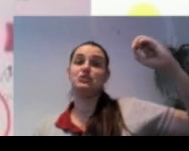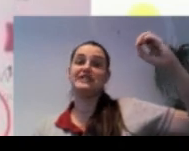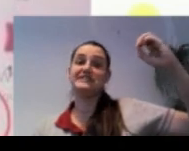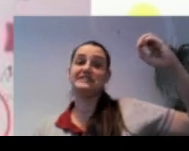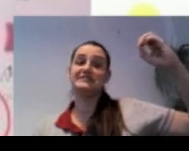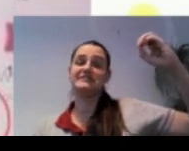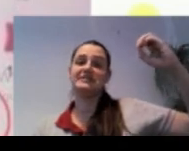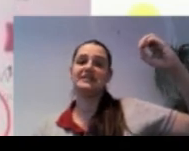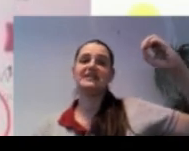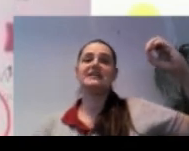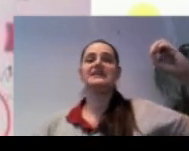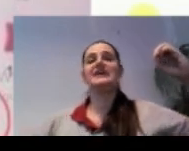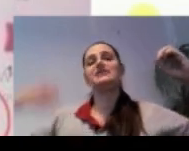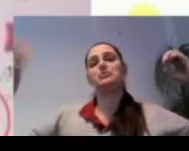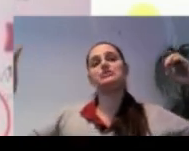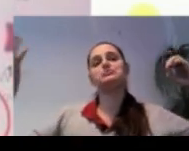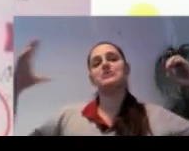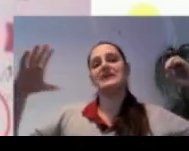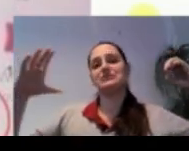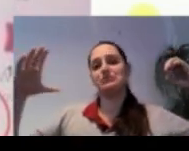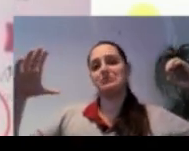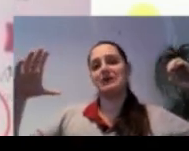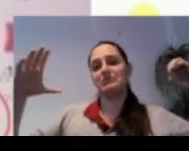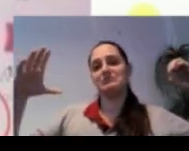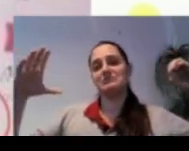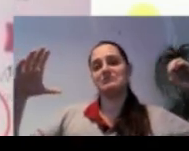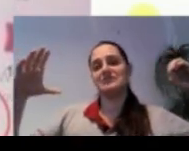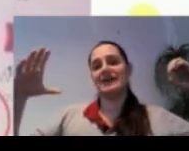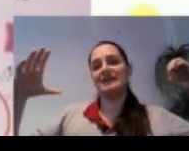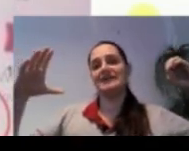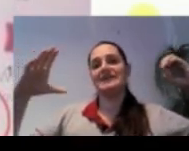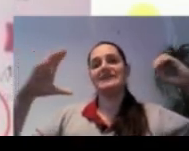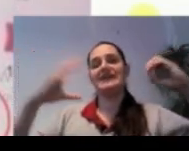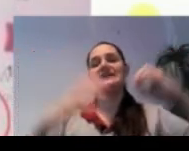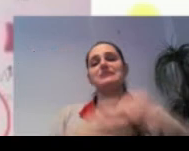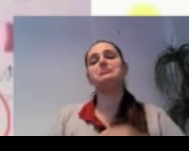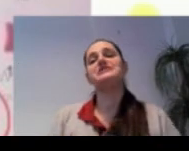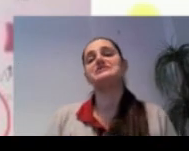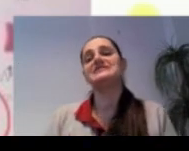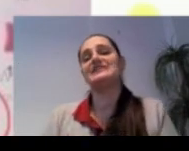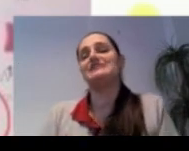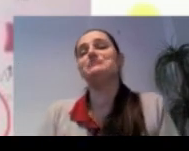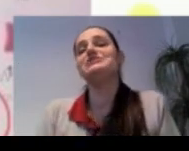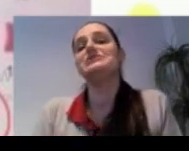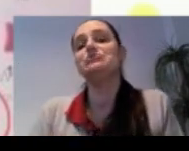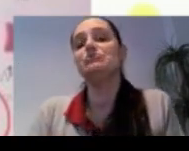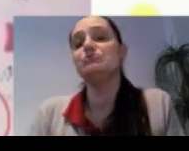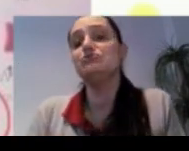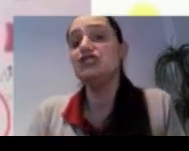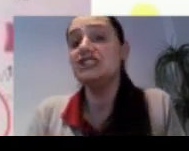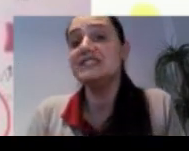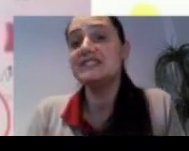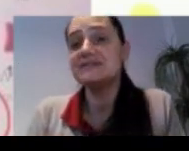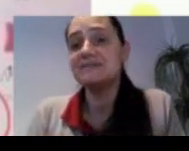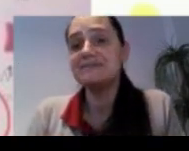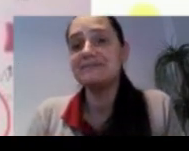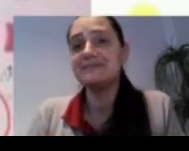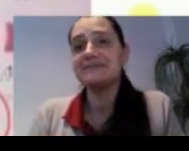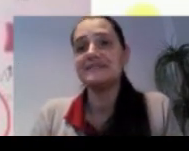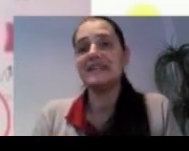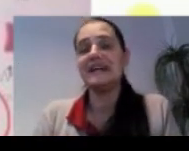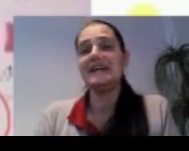tinha 22, e aí o outro era normal, tá? E aí é por isso que está faltando um